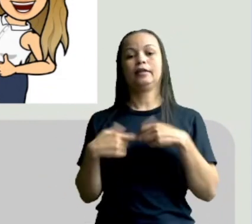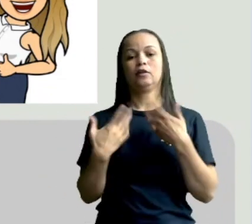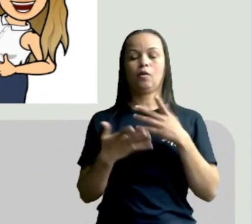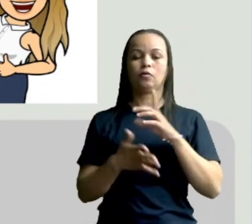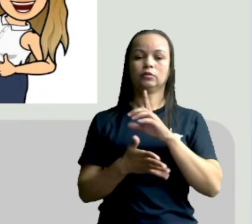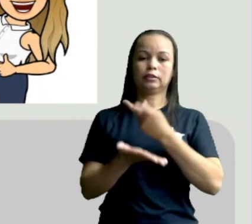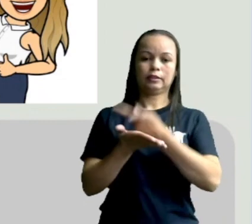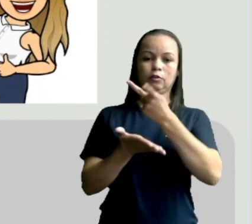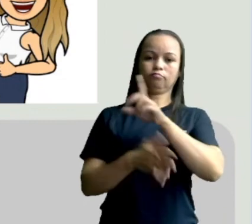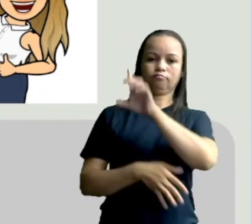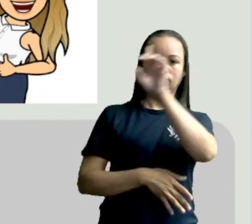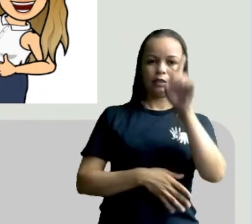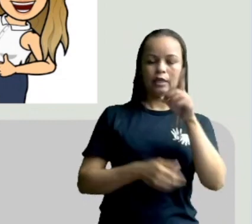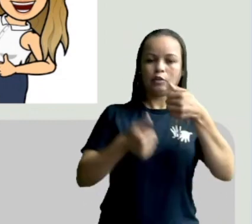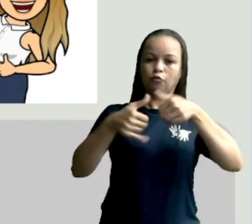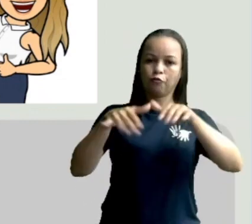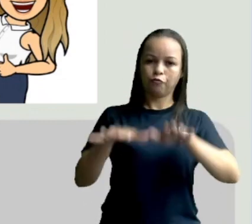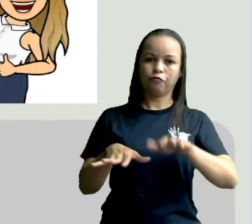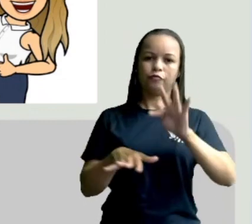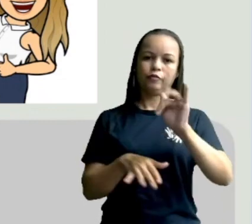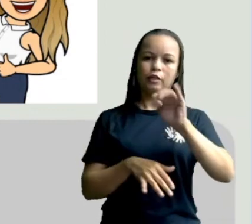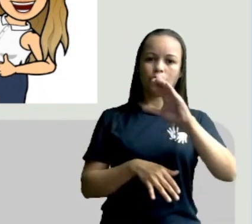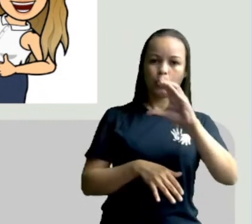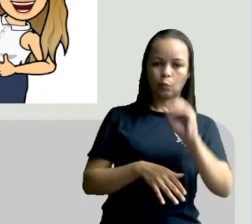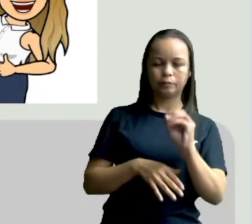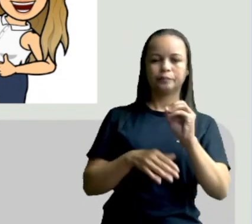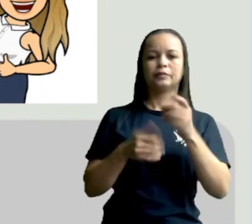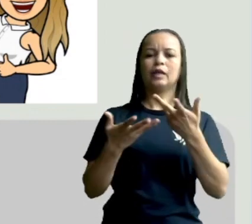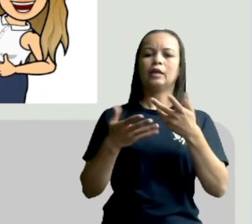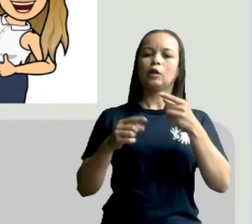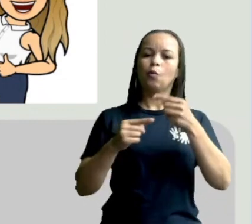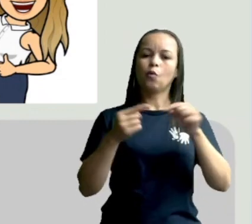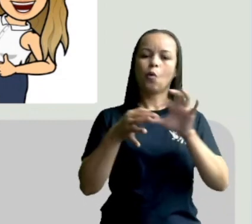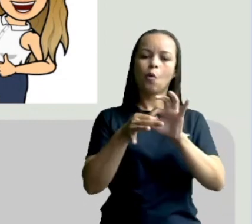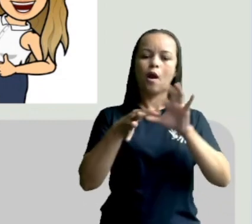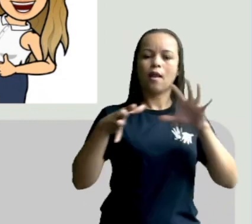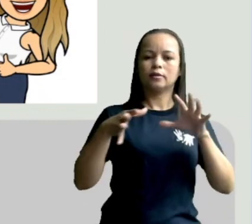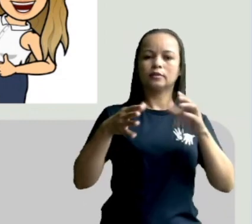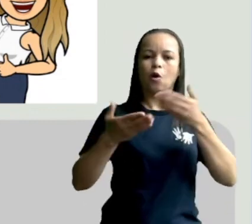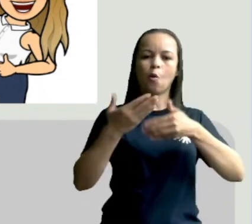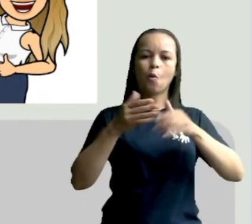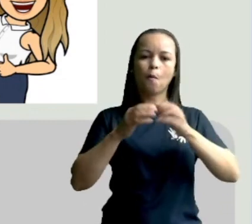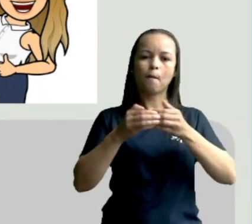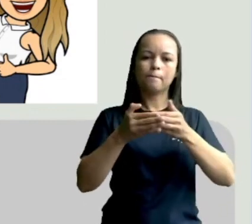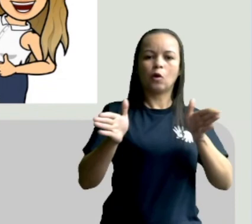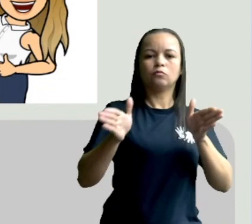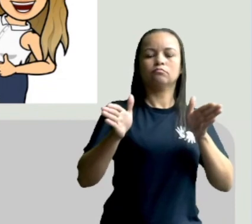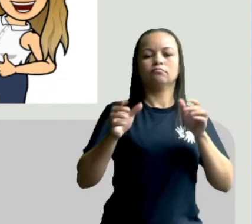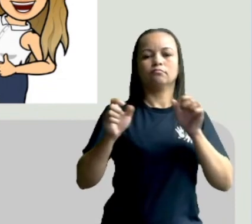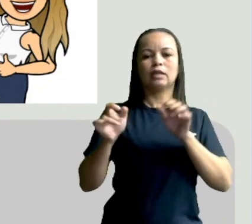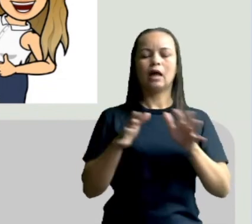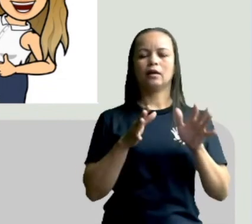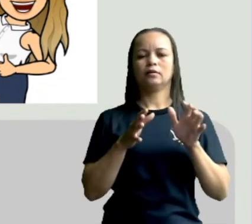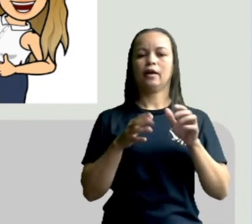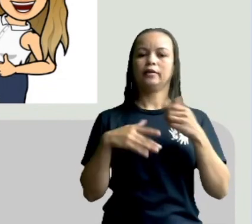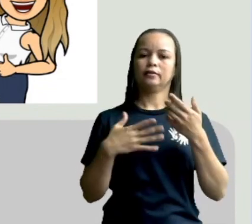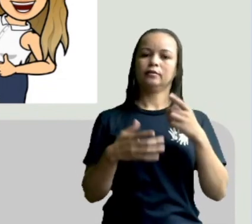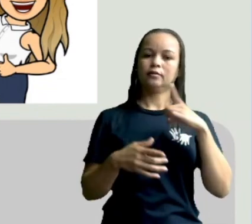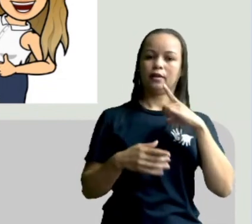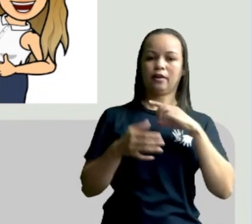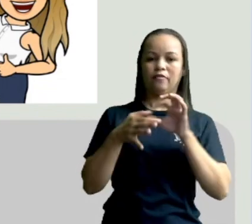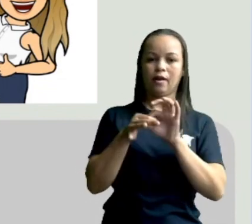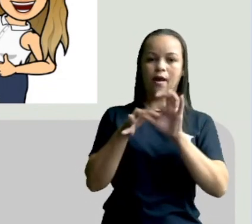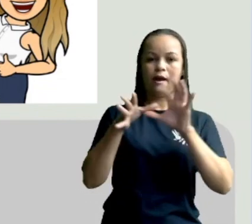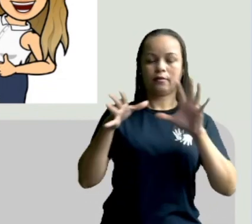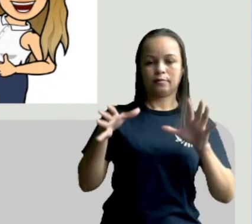no Brasil e cortou de vez relações com Portugal. E aí veio a independência do Brasil, que foi no